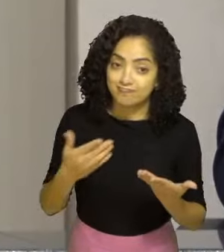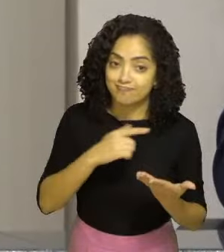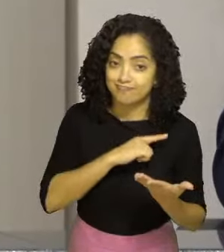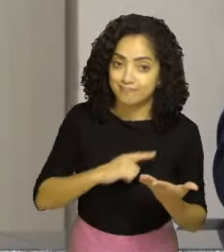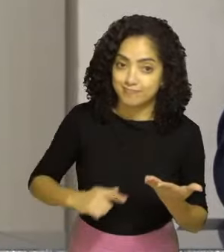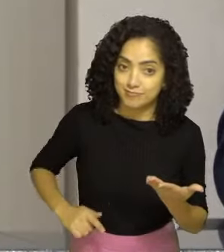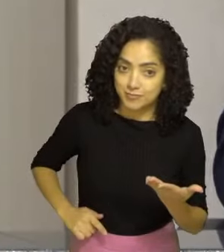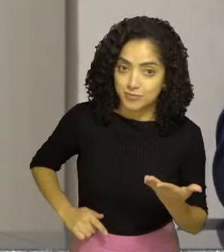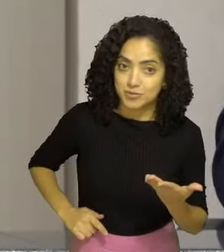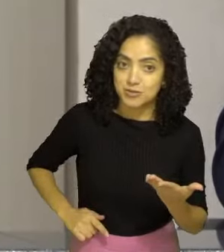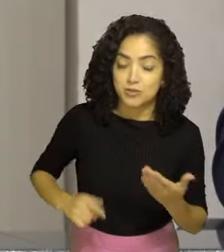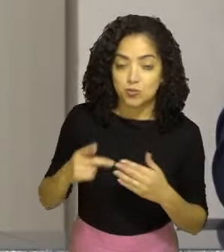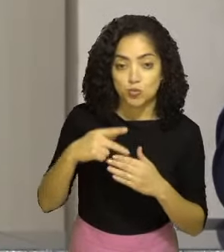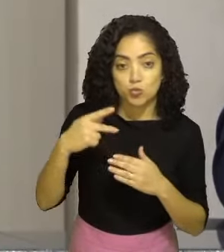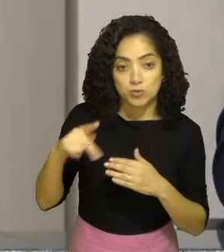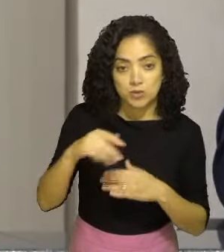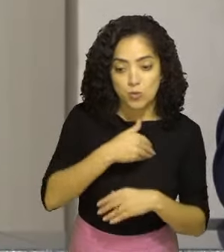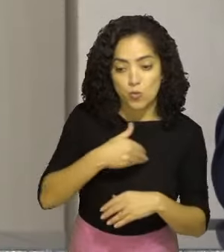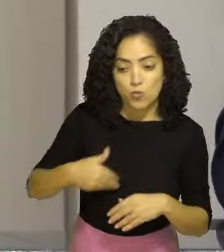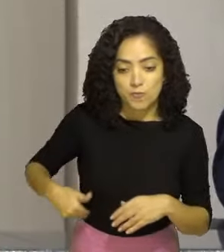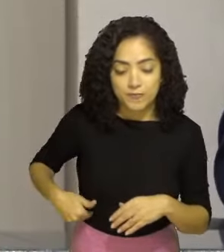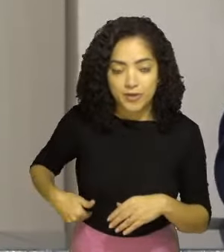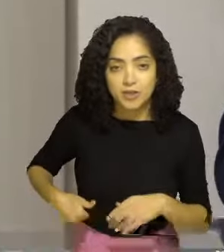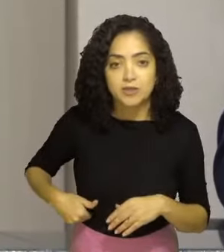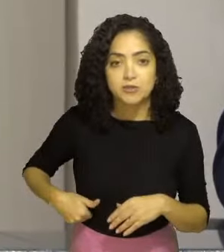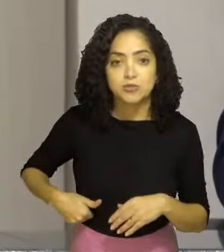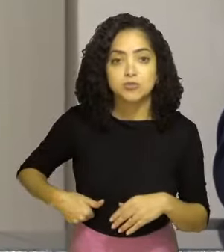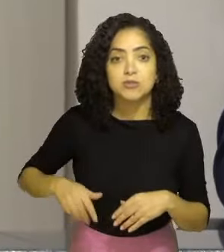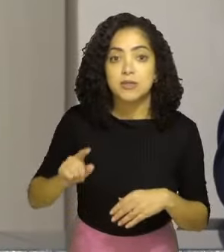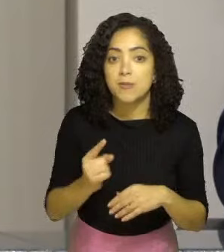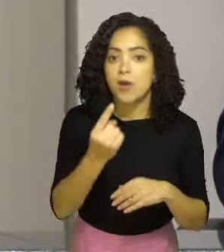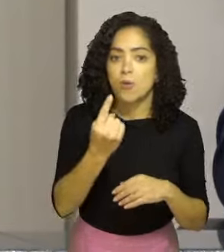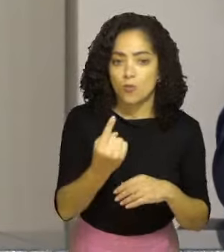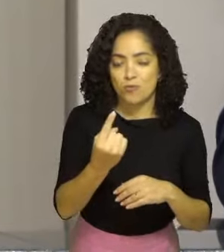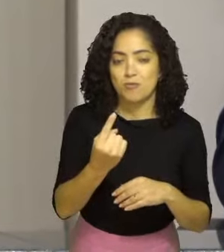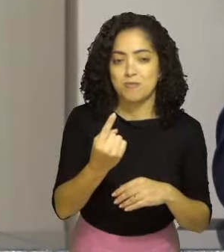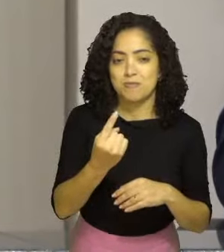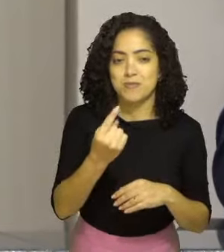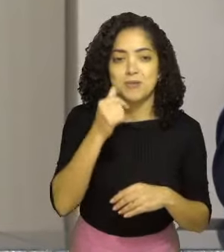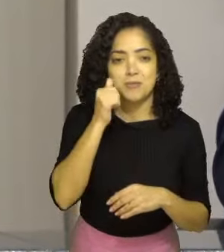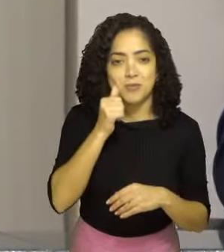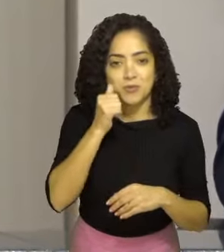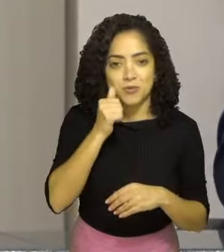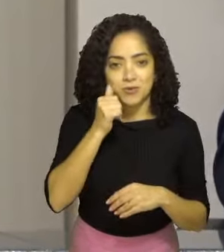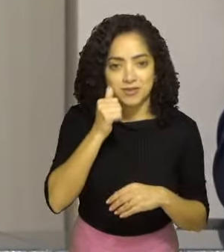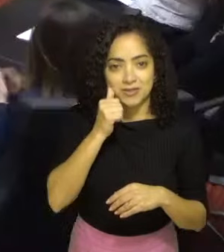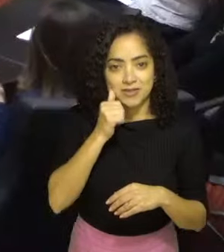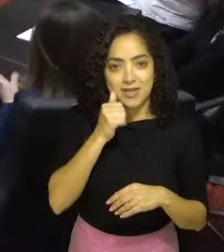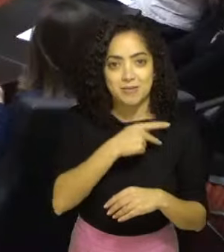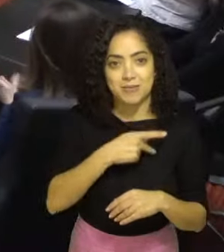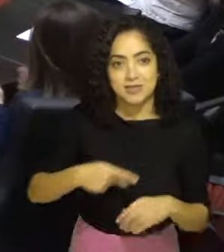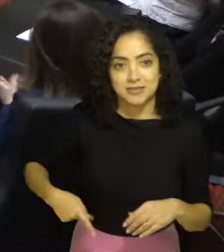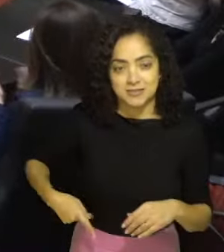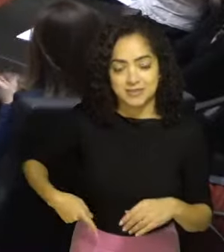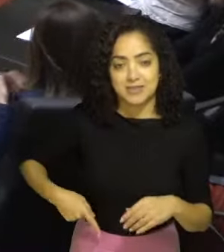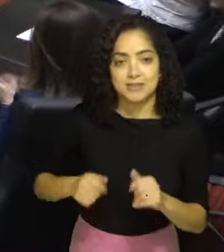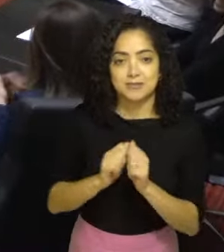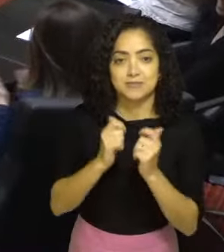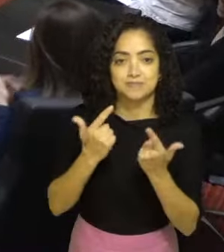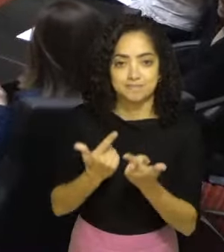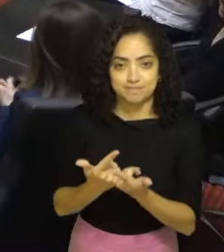no teu governo, a gente tenha uma mulher presidente da Assembleia Legislativa de Santa Catarina.